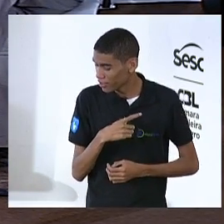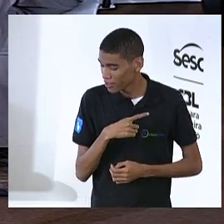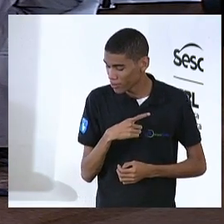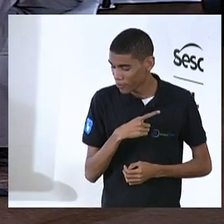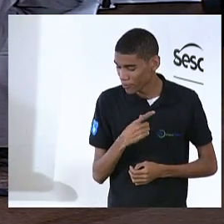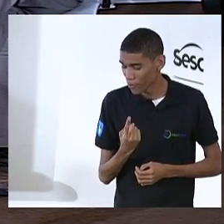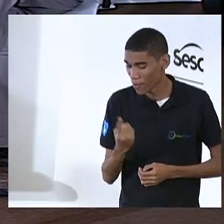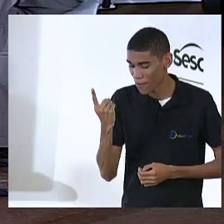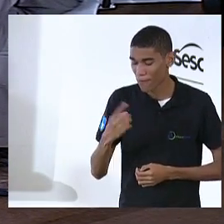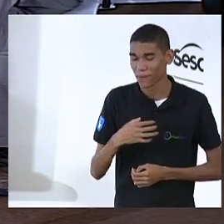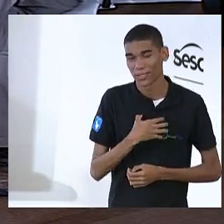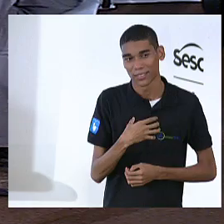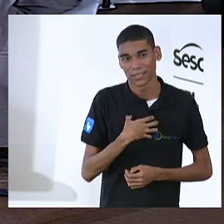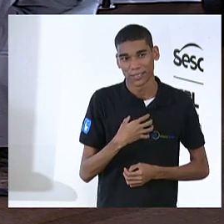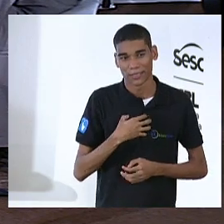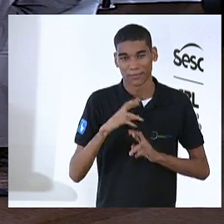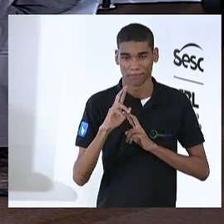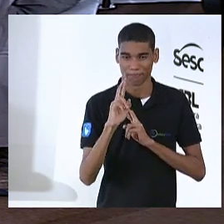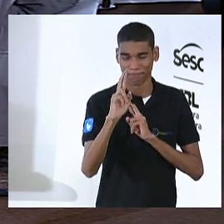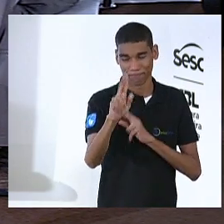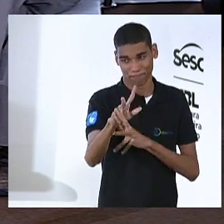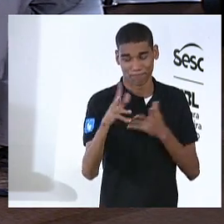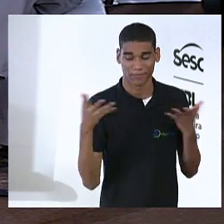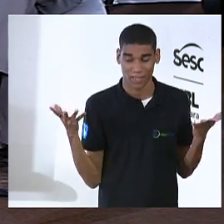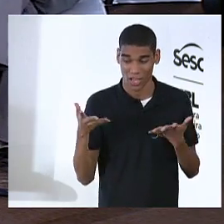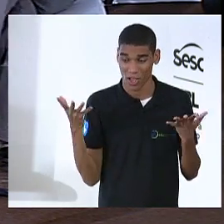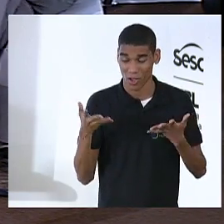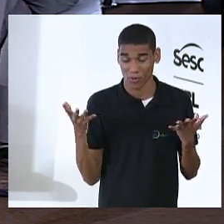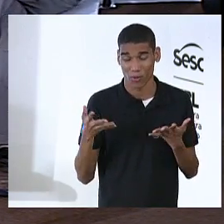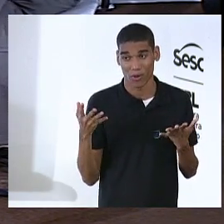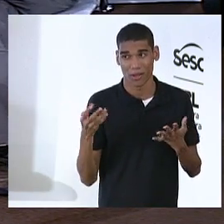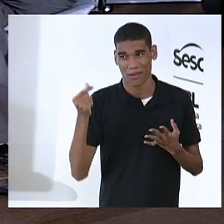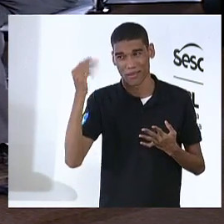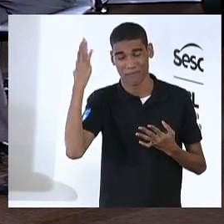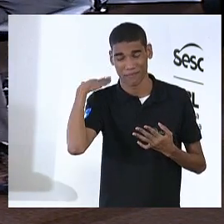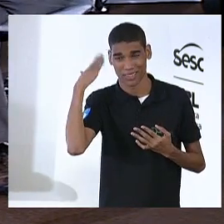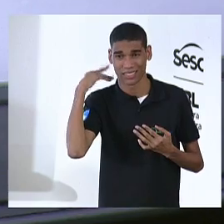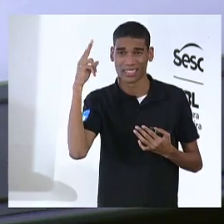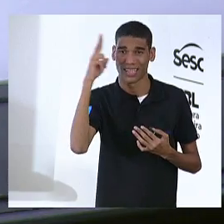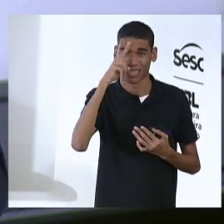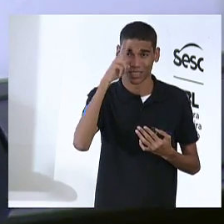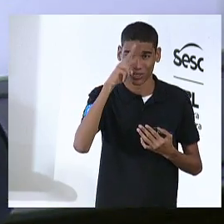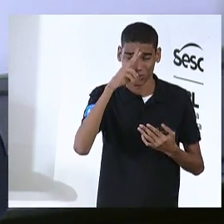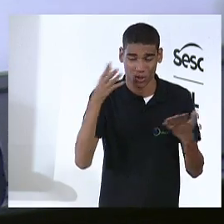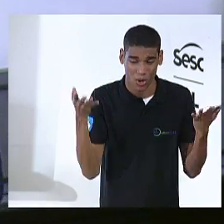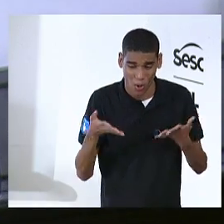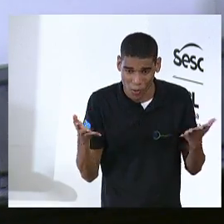Eu estou com uma sensação muito contraditória nesse momento histórico que eu estou vivendo. Porque... Eu concordo,